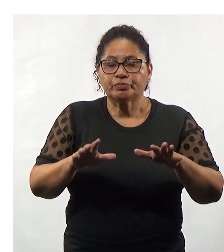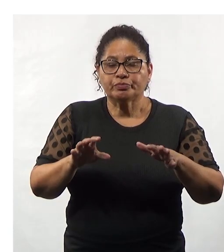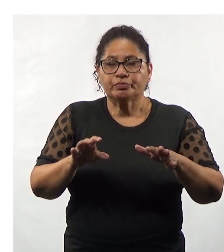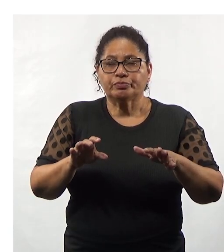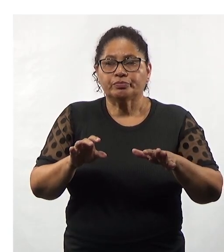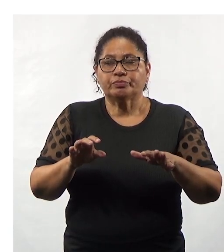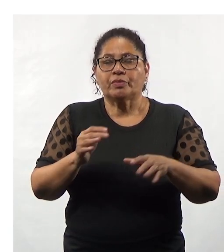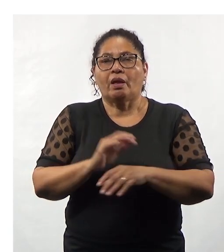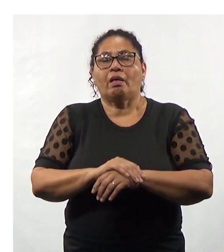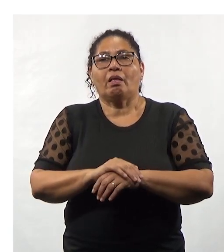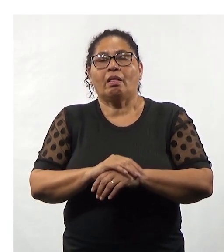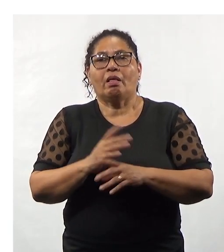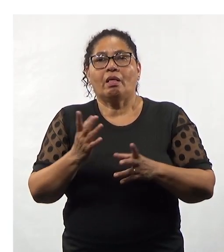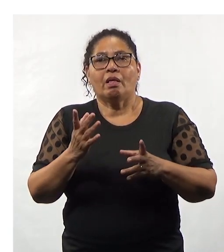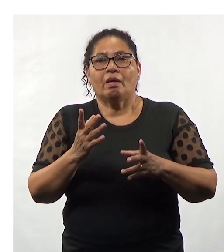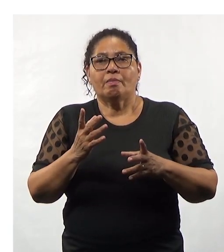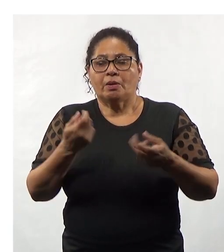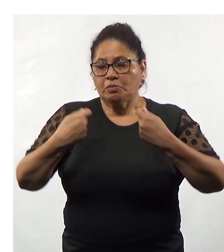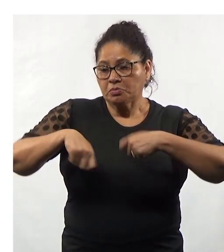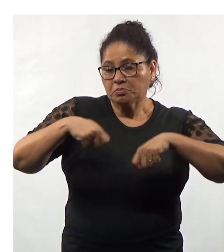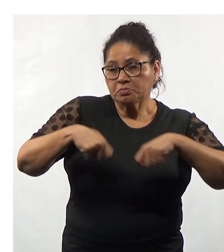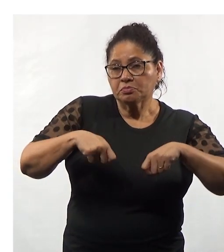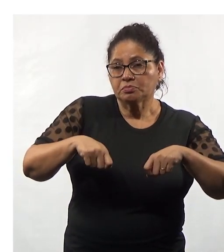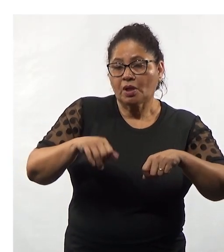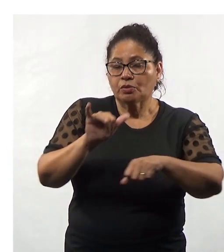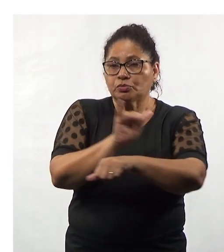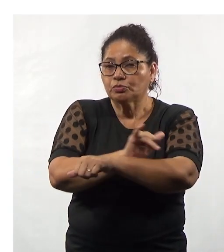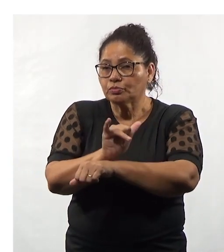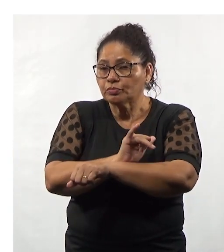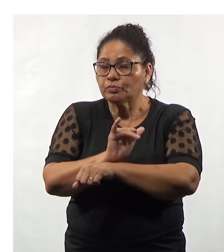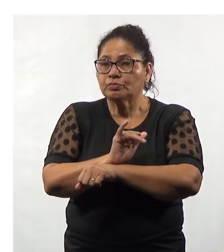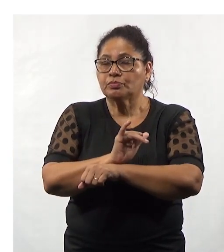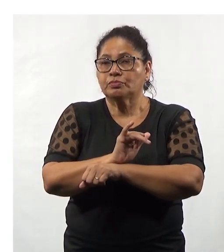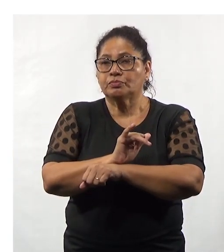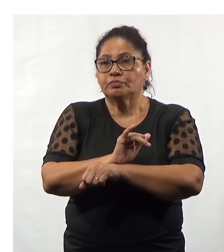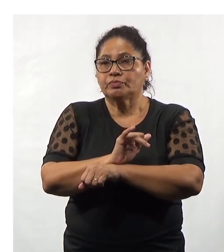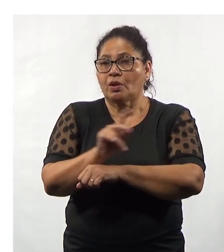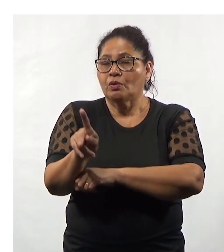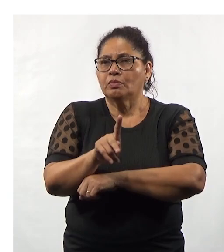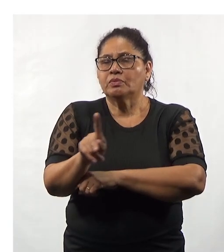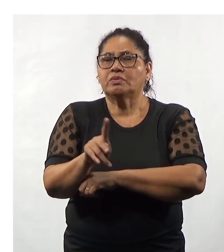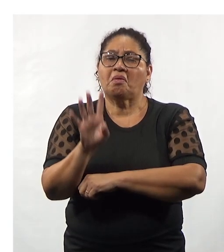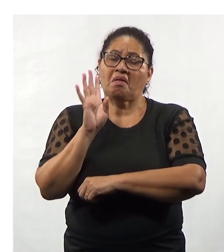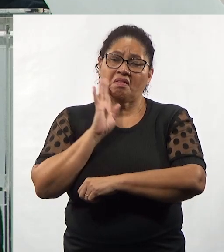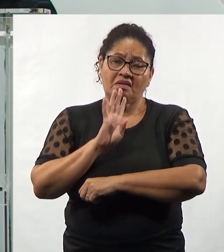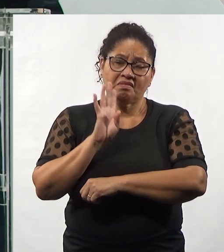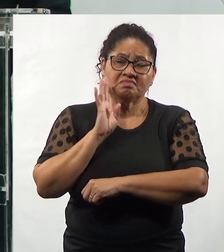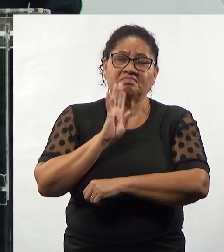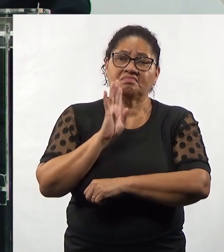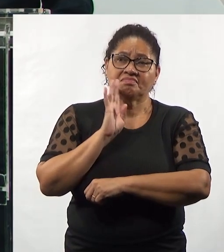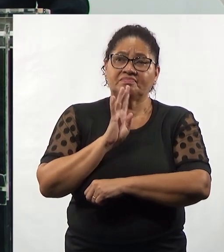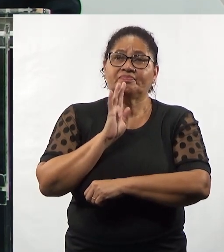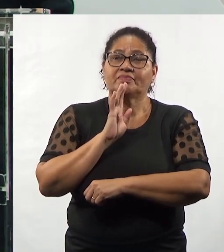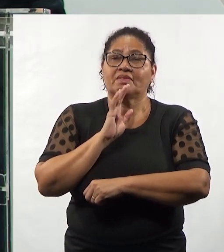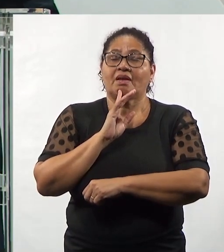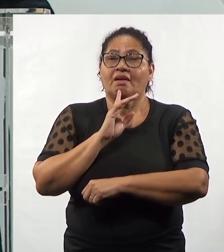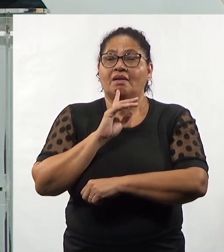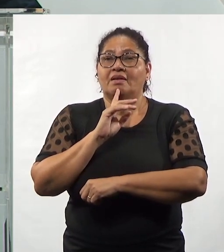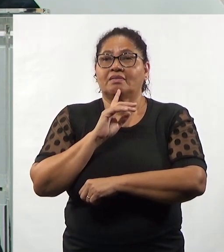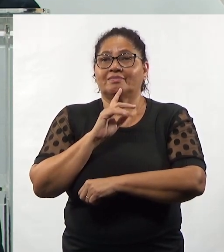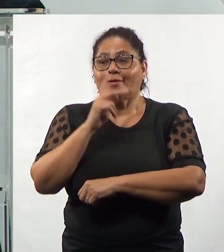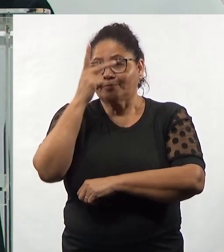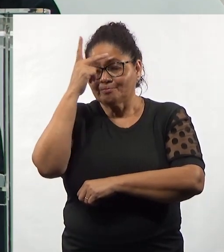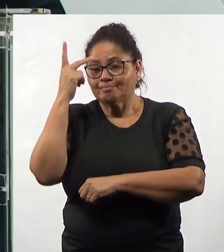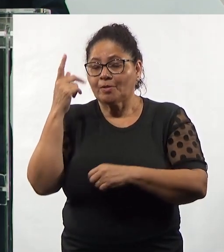tático para as necessidades estratégicas. Ô, professor, que legal, né? Então a gente